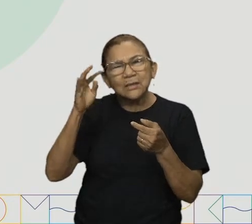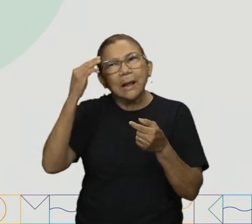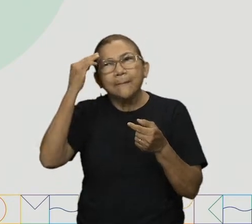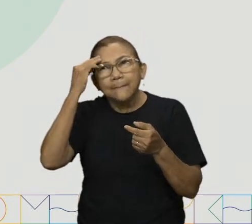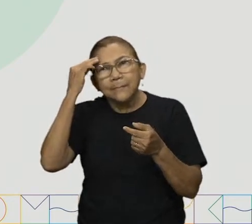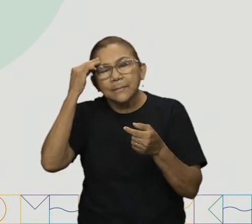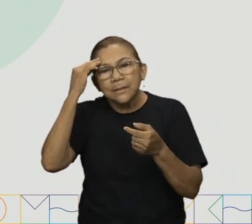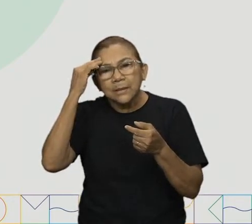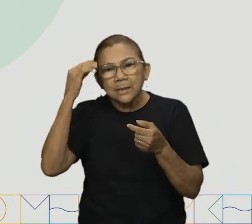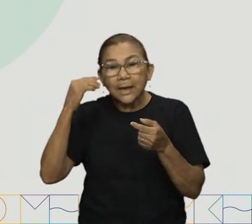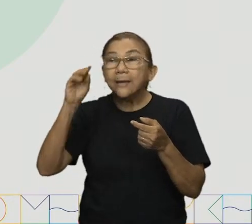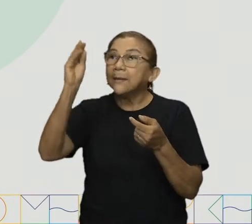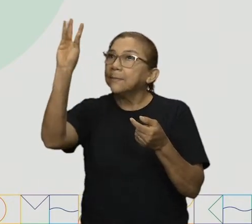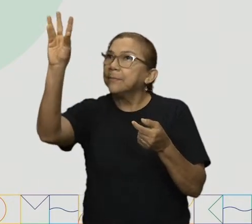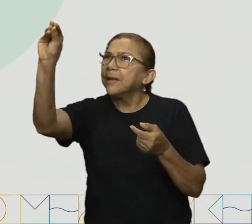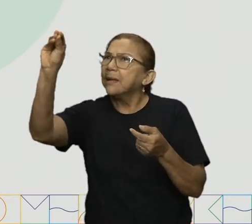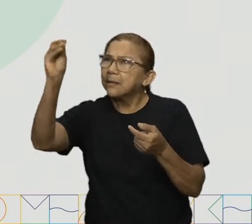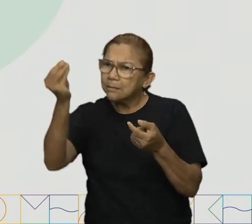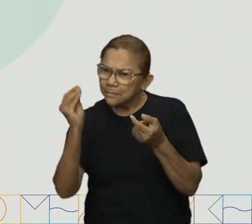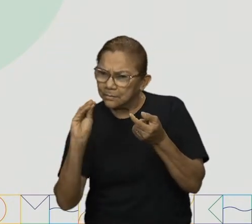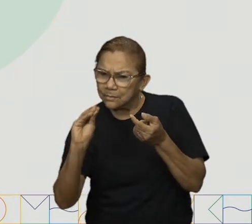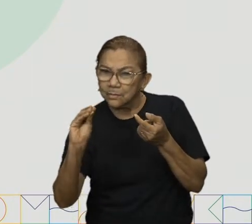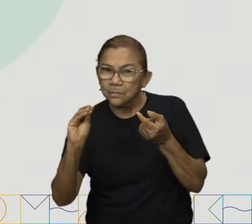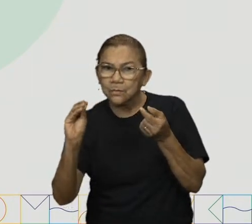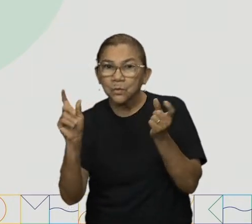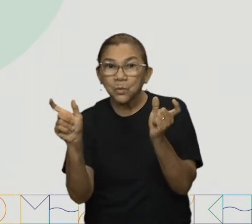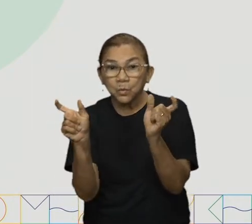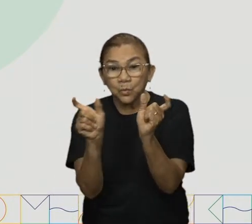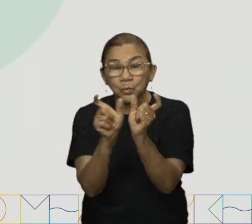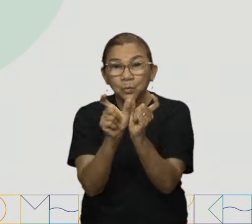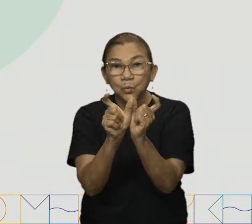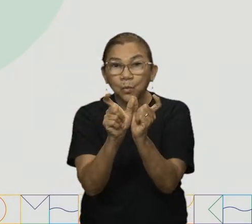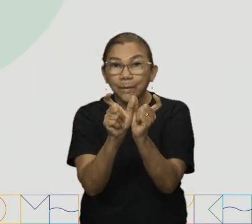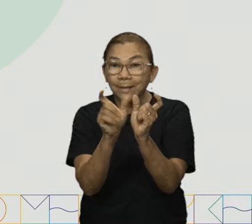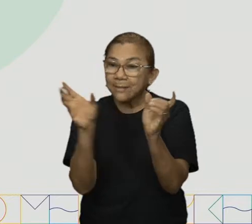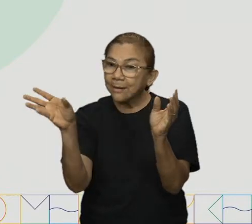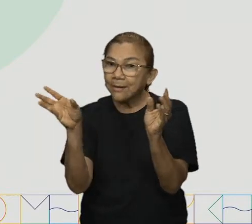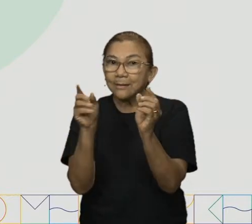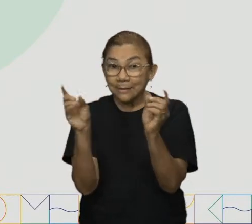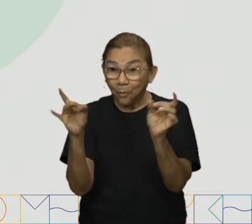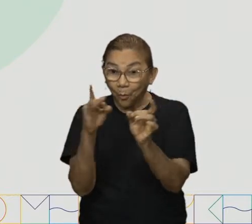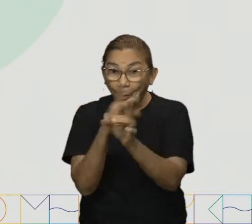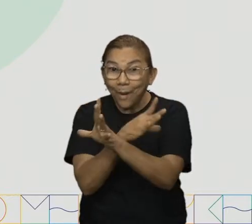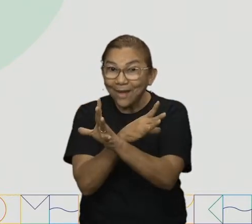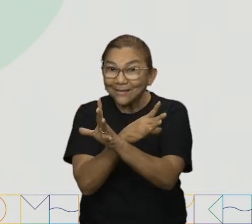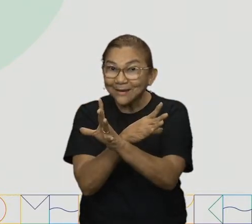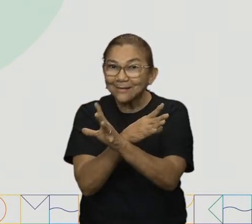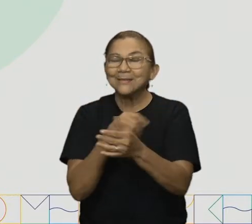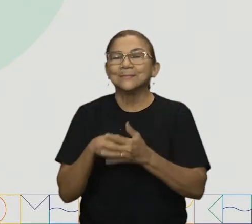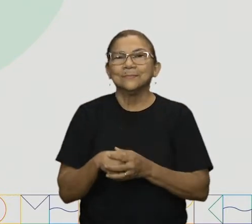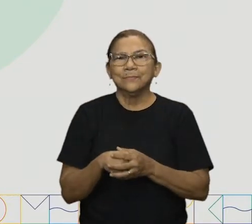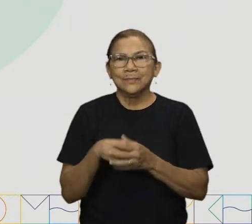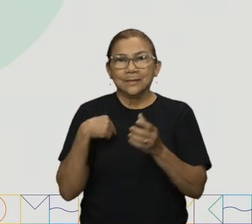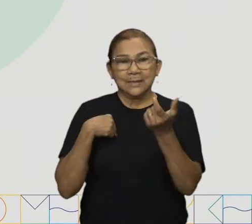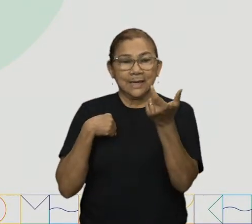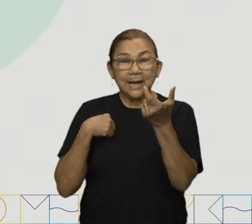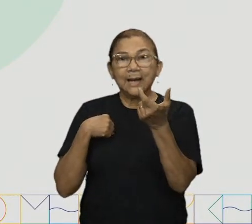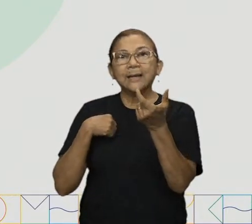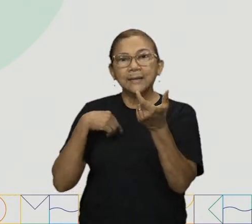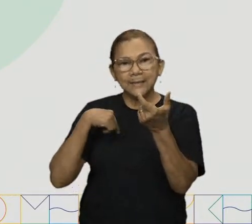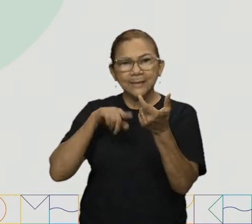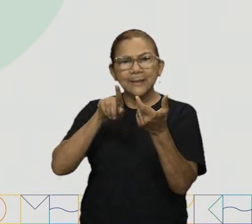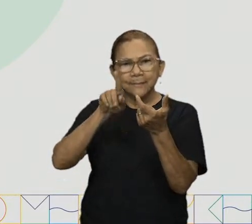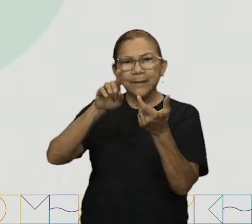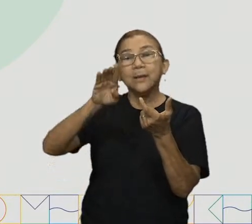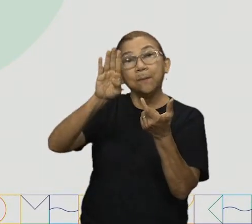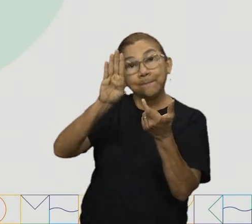né? Vocês vão colocar uma daquelas opções que está ali. Aí vem o tre, com a espacinho, o nó, e o b com o